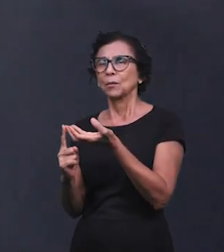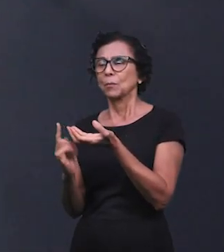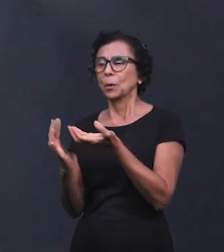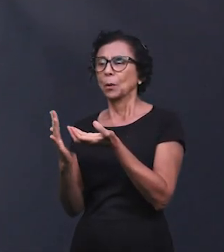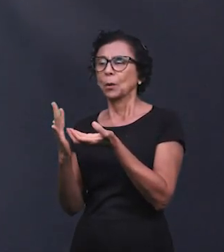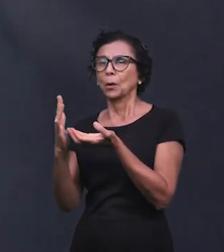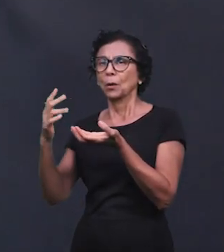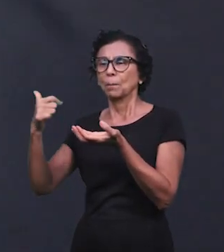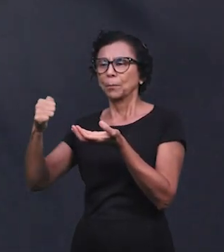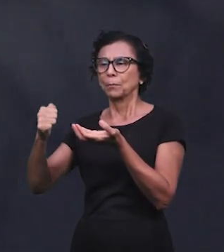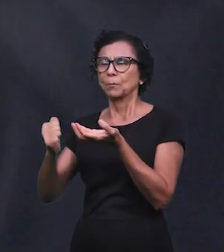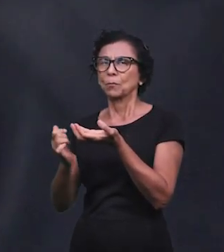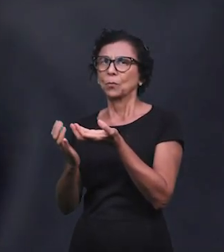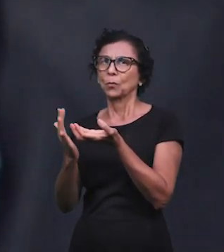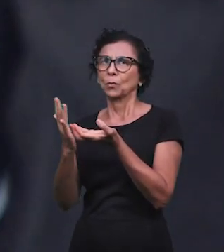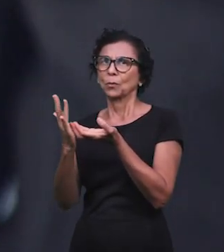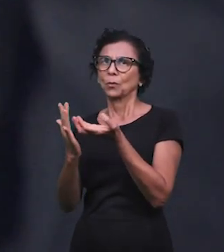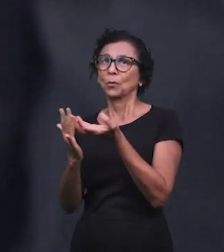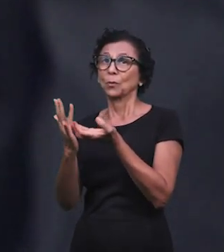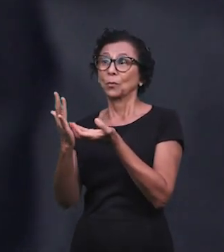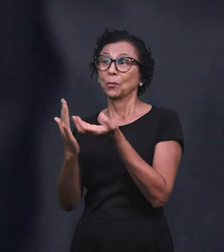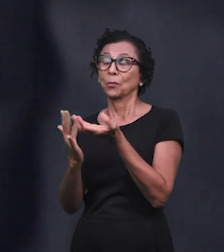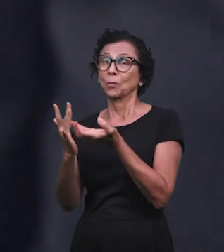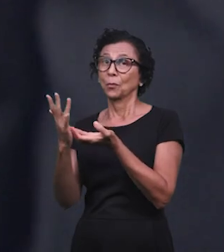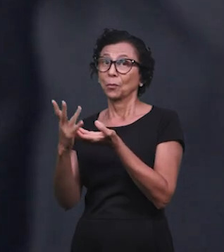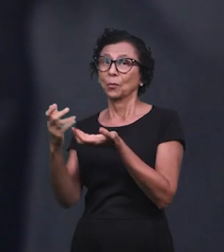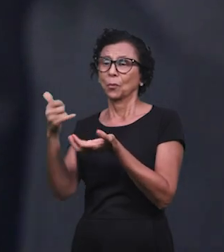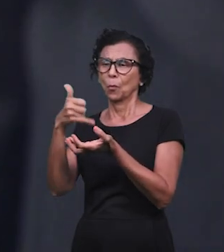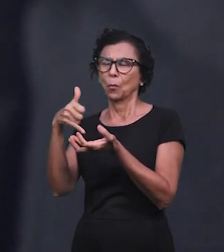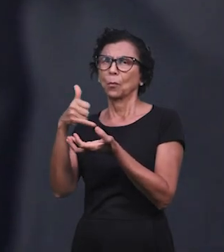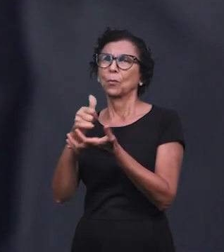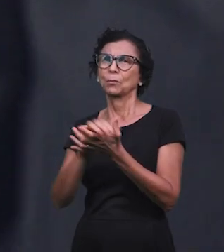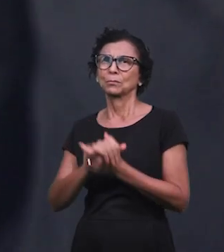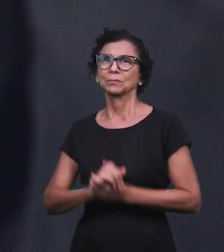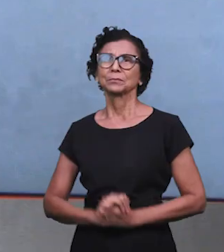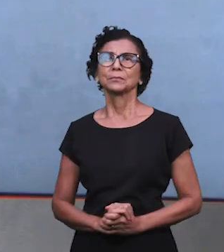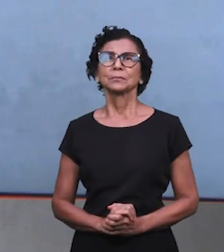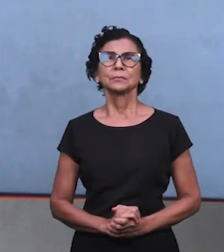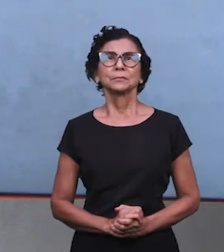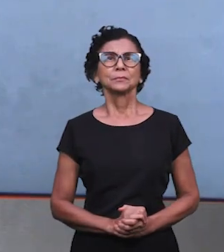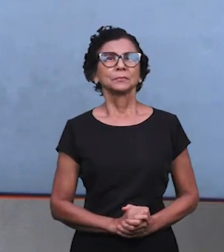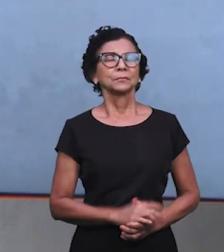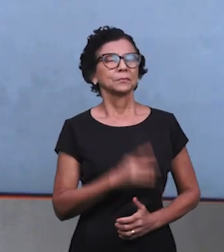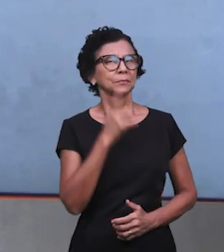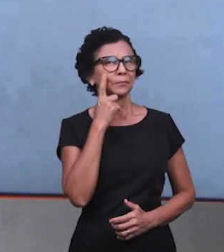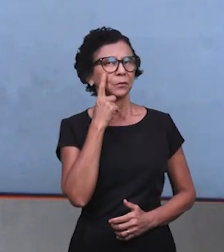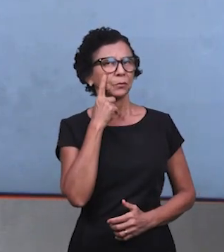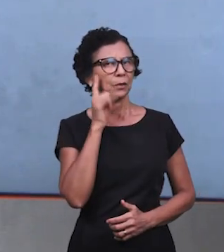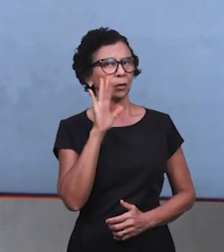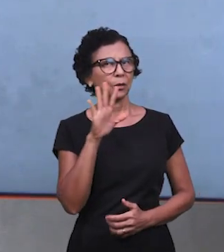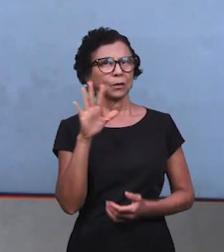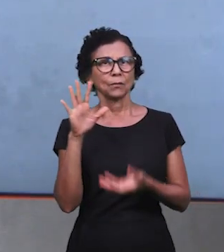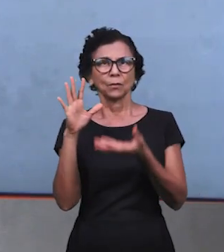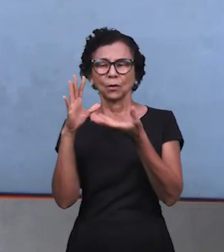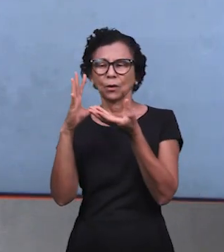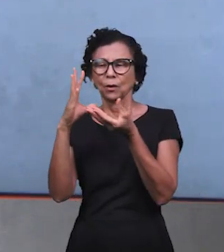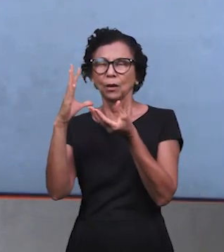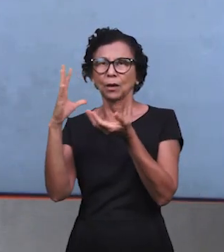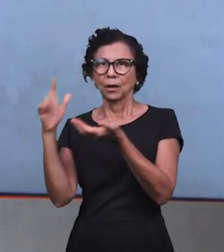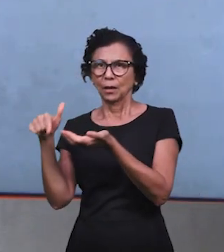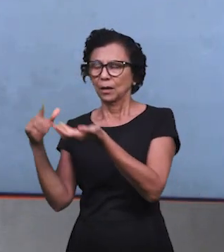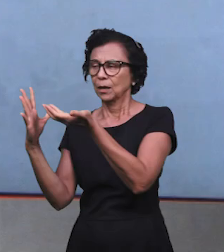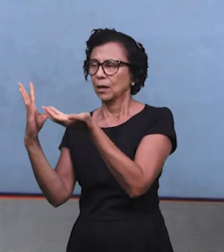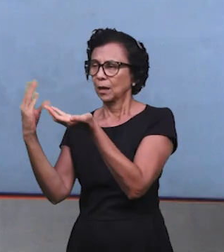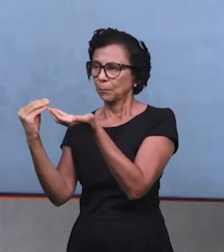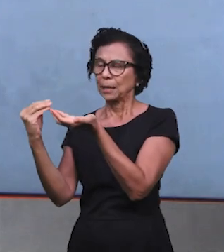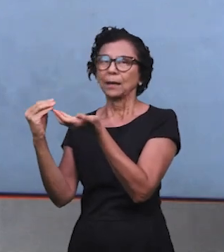Porque o óleo que tá aqui tá funcionando como se fosse um combustível para essa candeia. Agora uma coisa que a gente vai testar, quer ver? Eu vou apagar ela pra